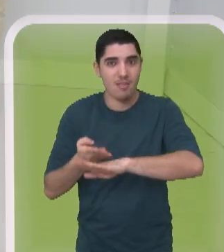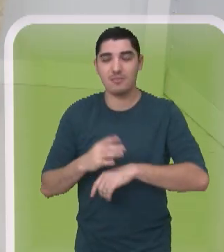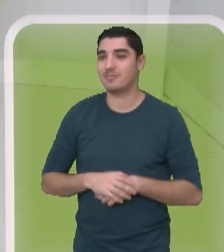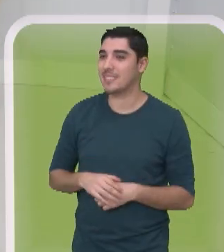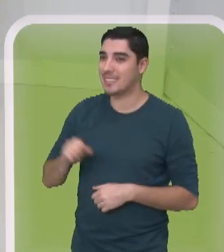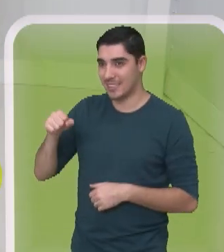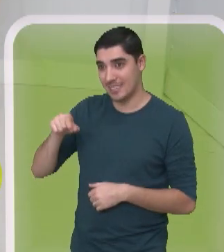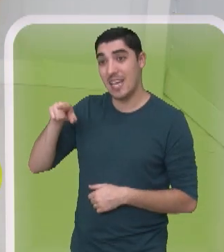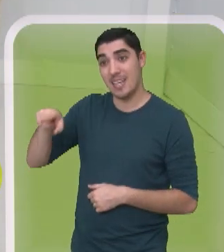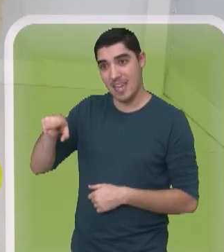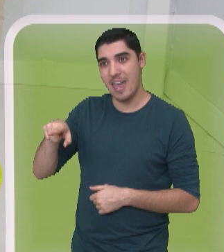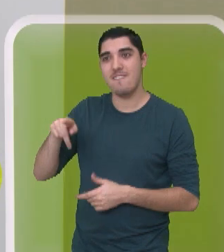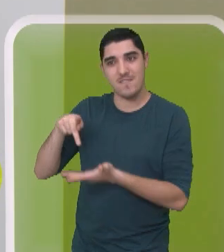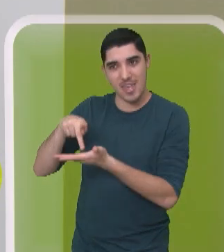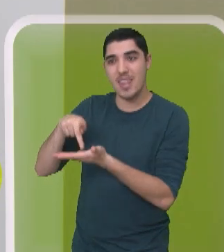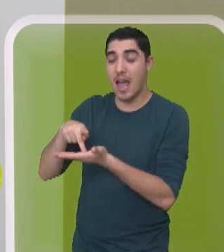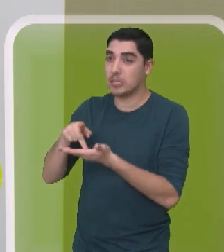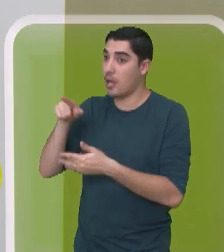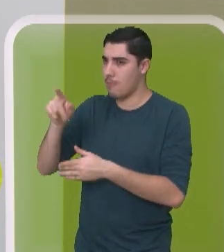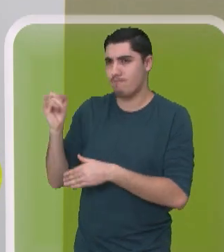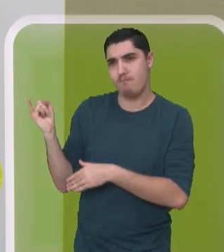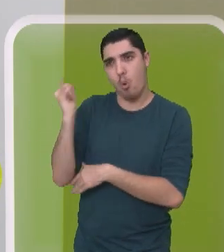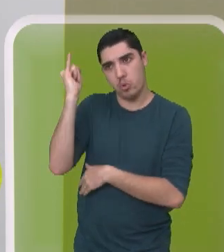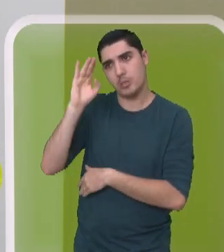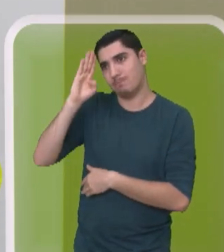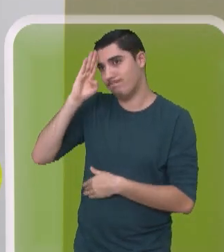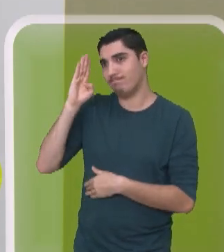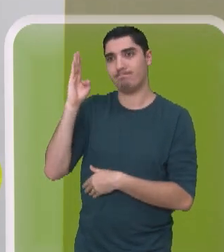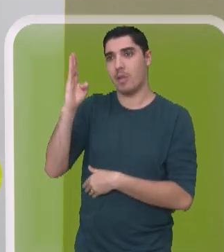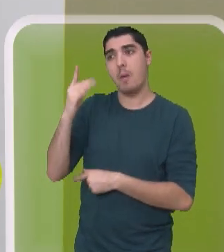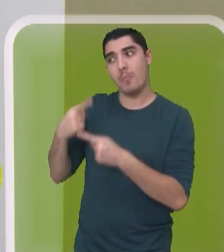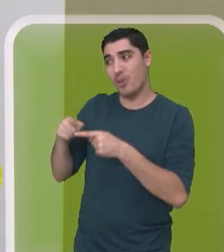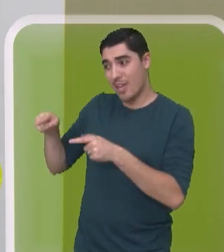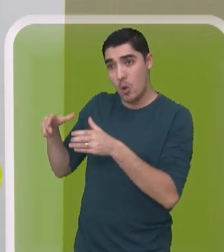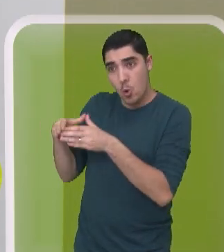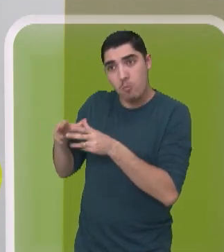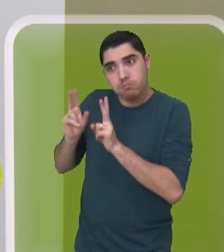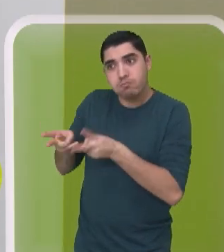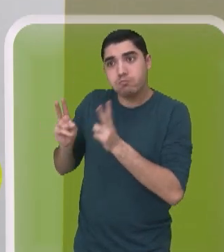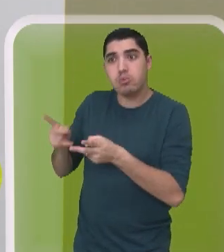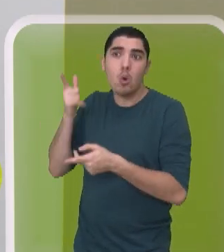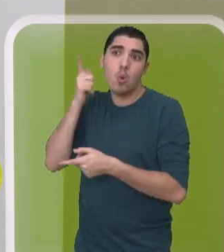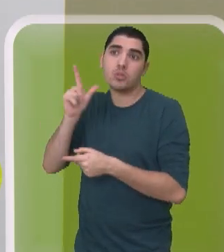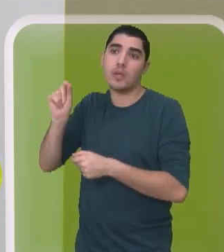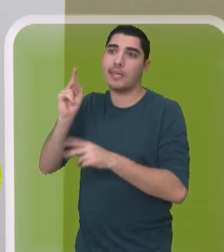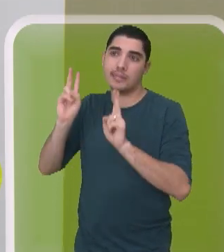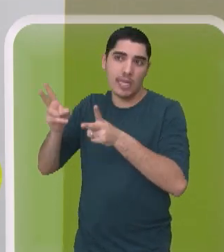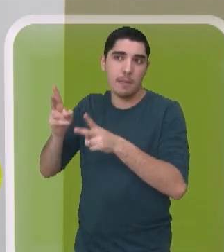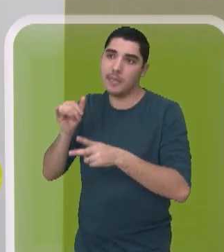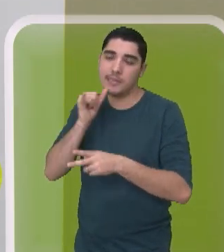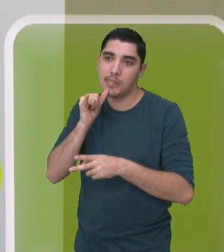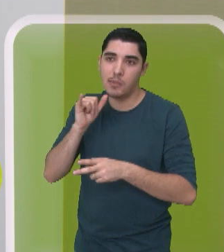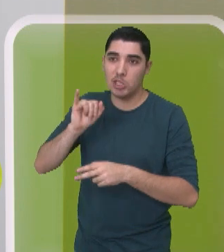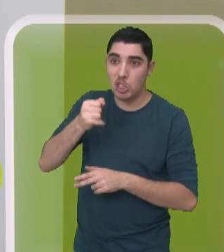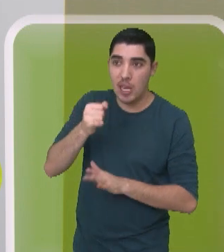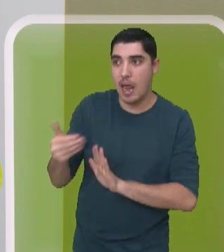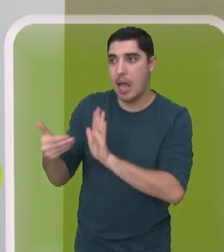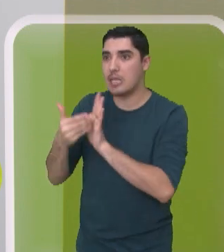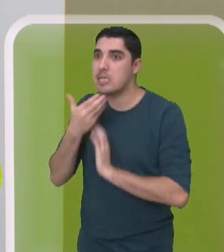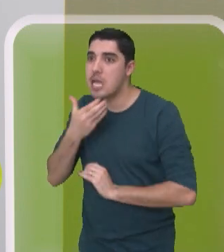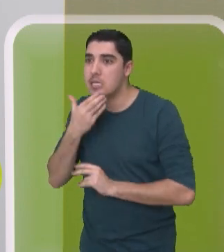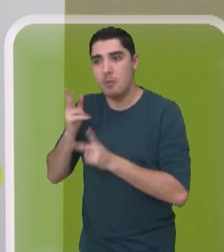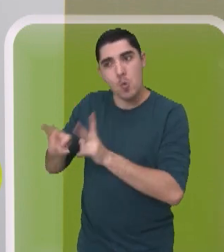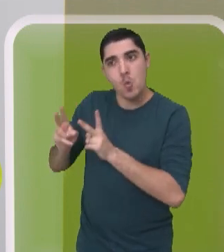é um ponto que nós consideramos crucial, né, para a continuidade de um clube, ter um calendário cheio. Você consegue manter jogadores,